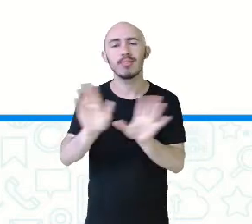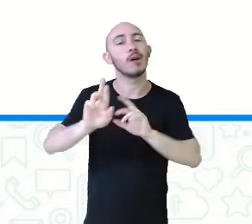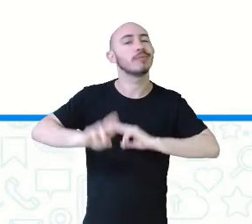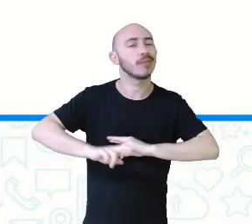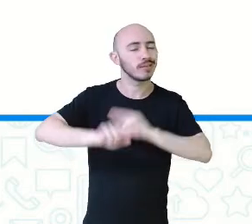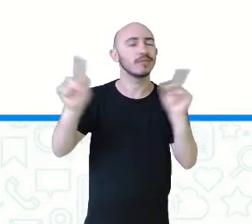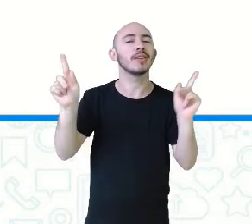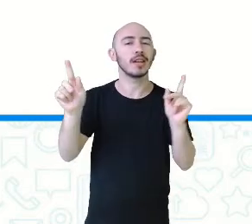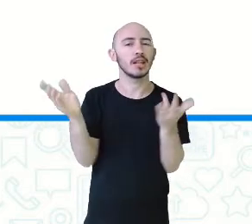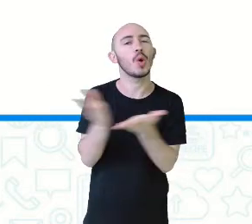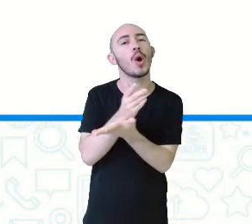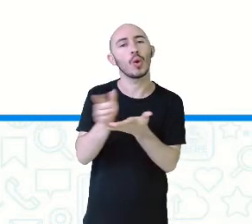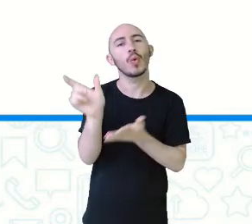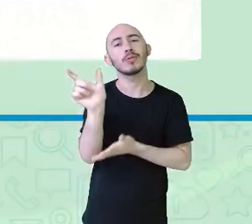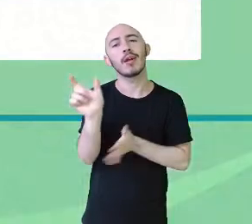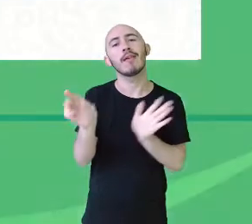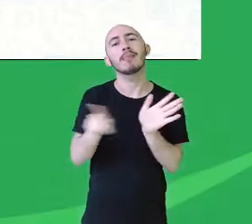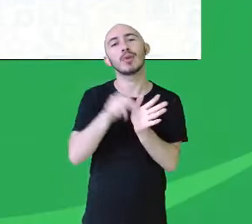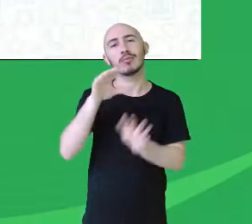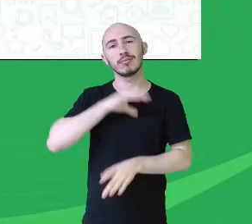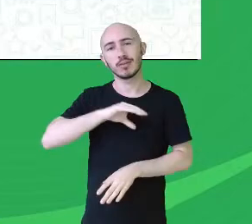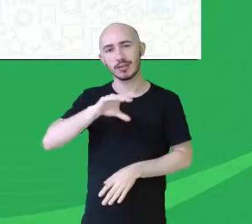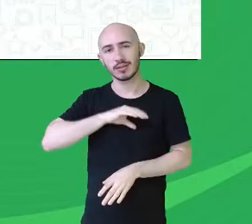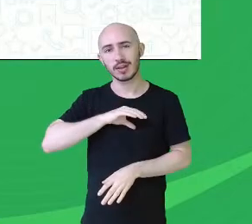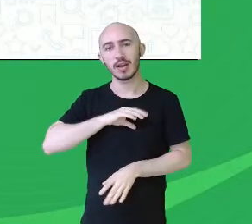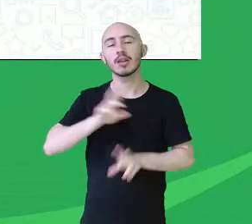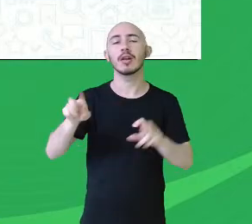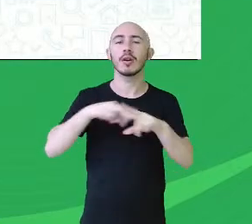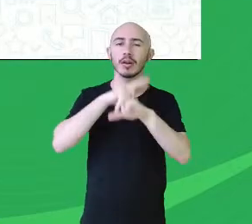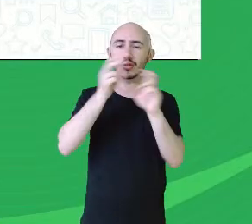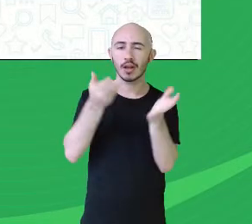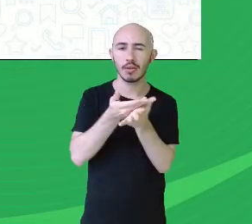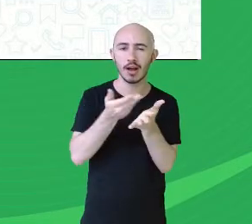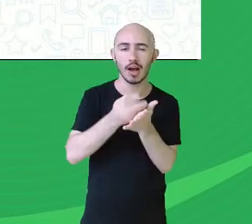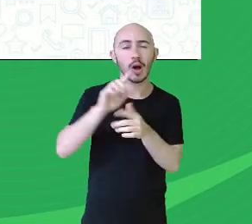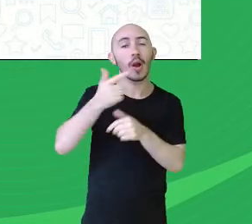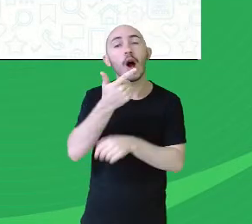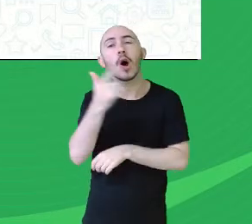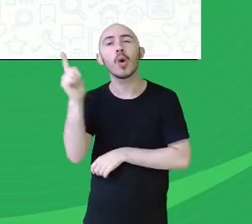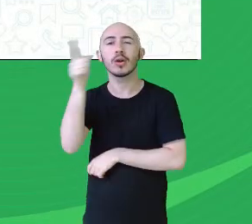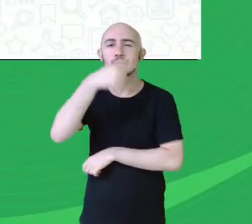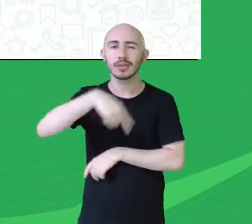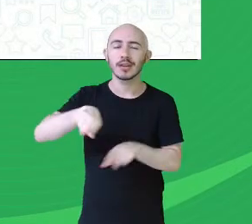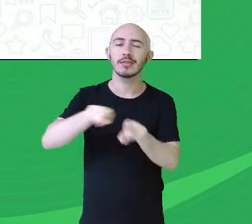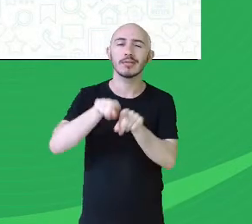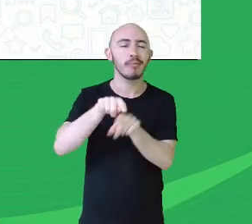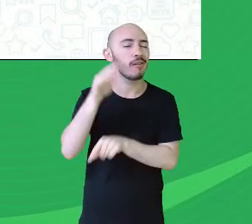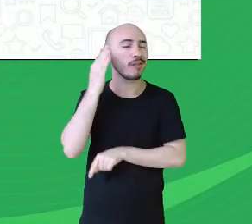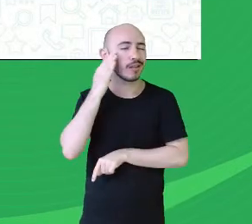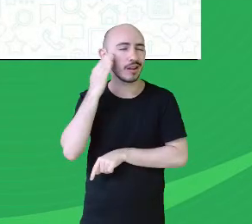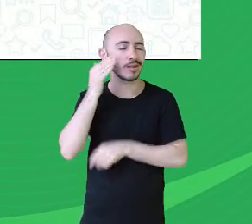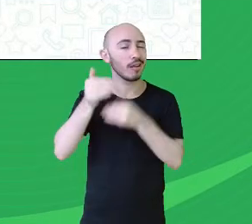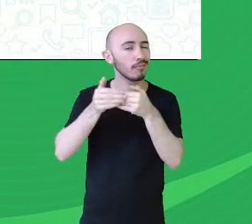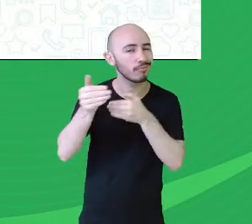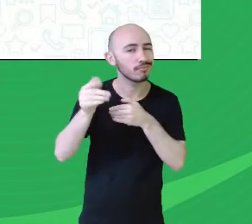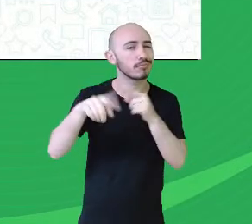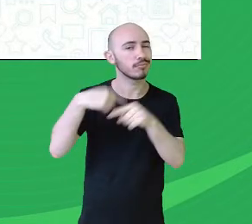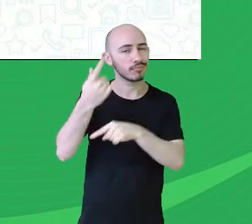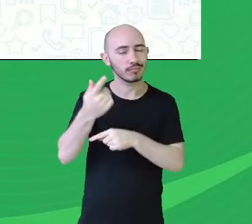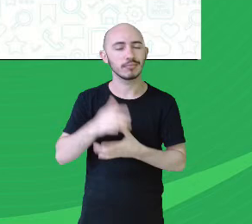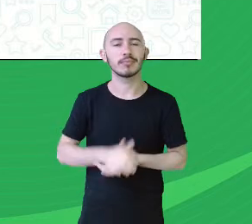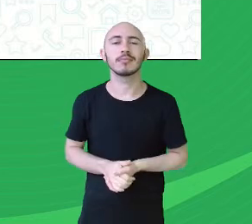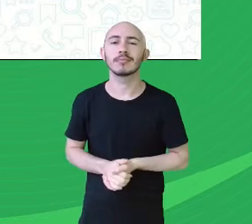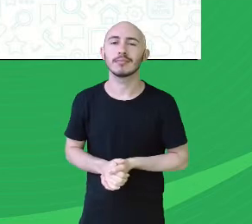situações na concordância nominal, que serão temas também de outras aulas nossas, onde vocês vão compreender essa situação